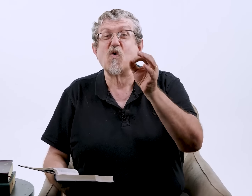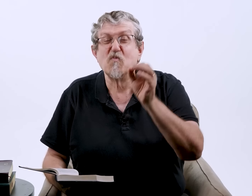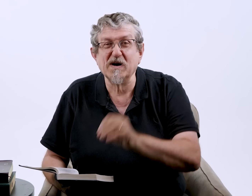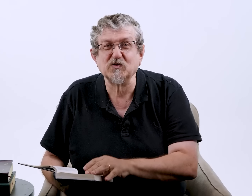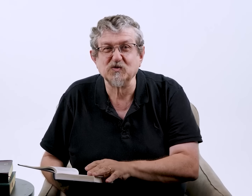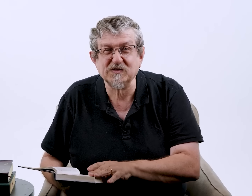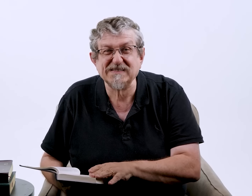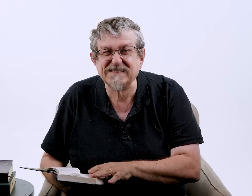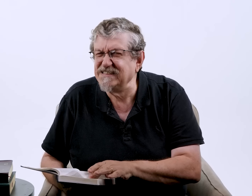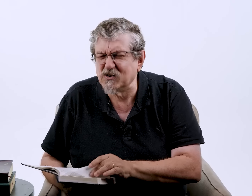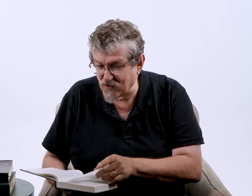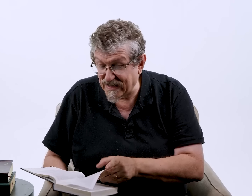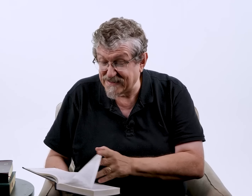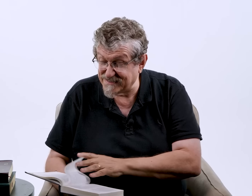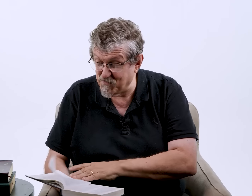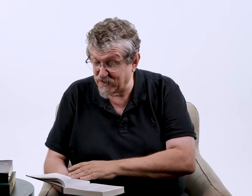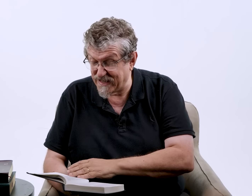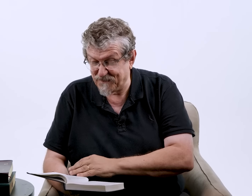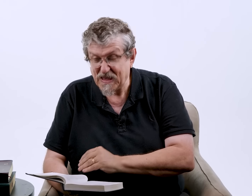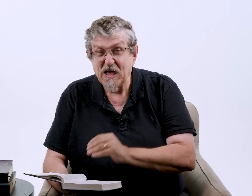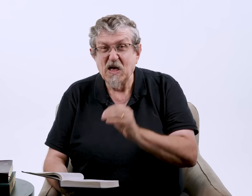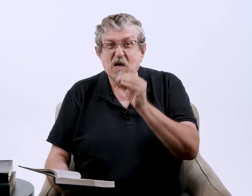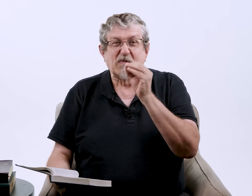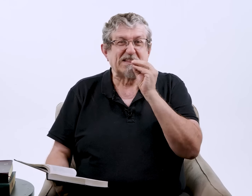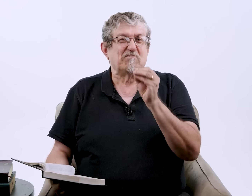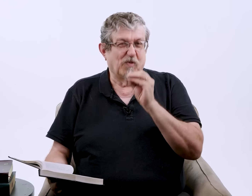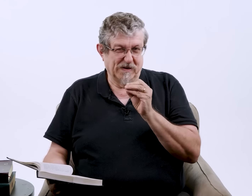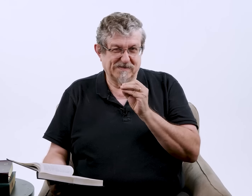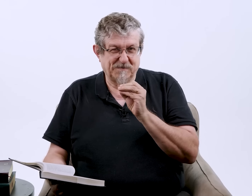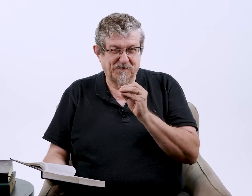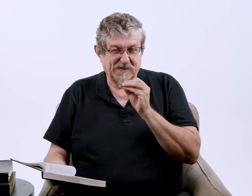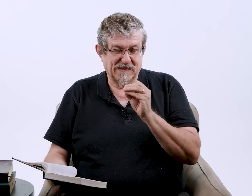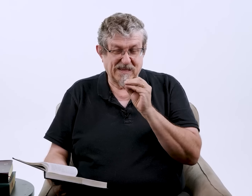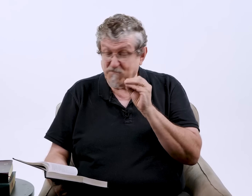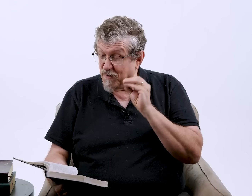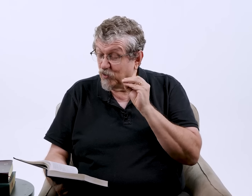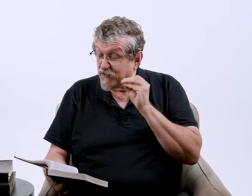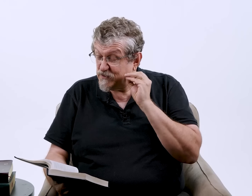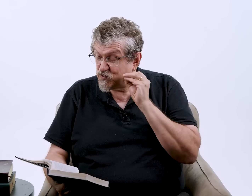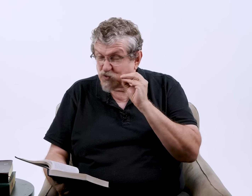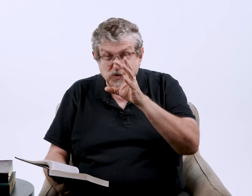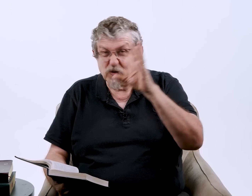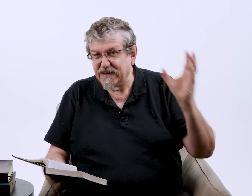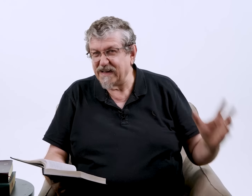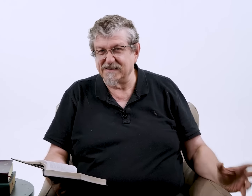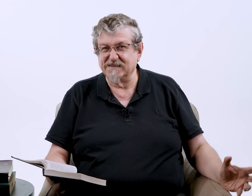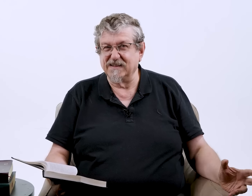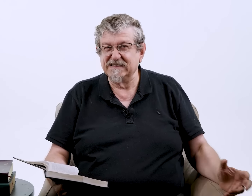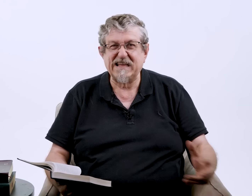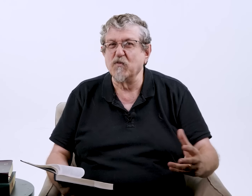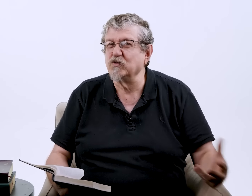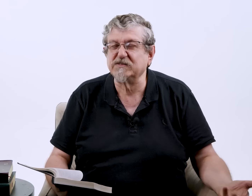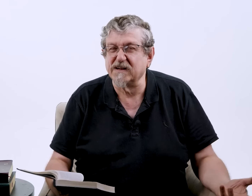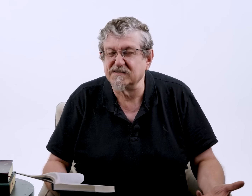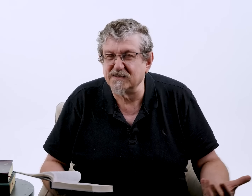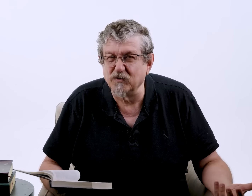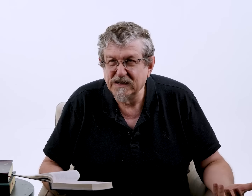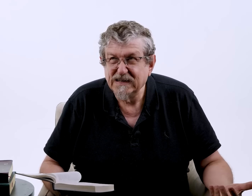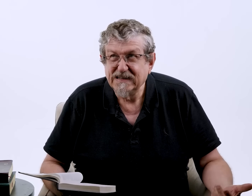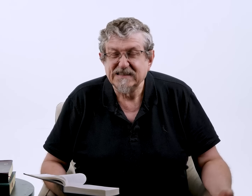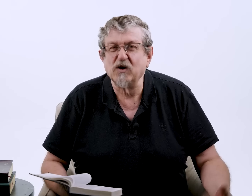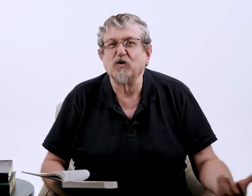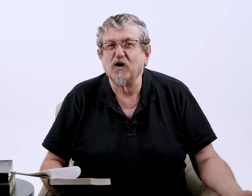que Romanos nos ensina com clareza. Sabe por quê? Porque depois que Paulo faz toda essa